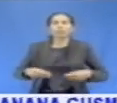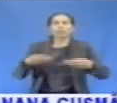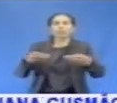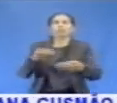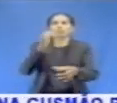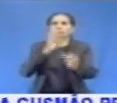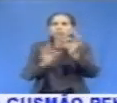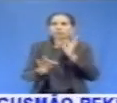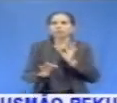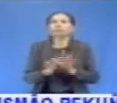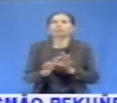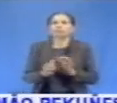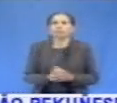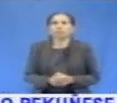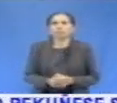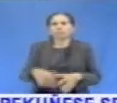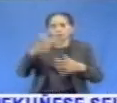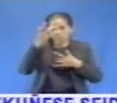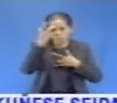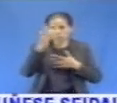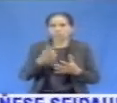Ou dificuldades só estão moras.